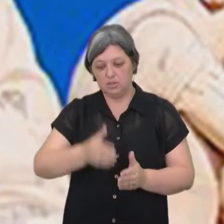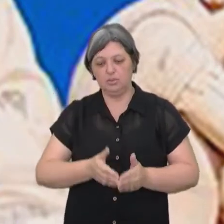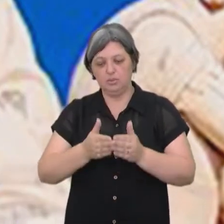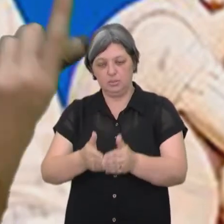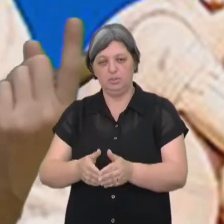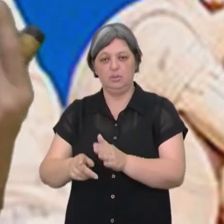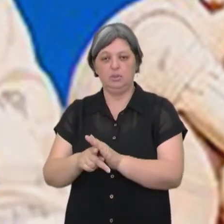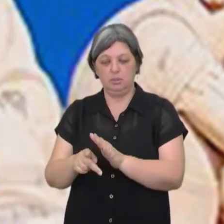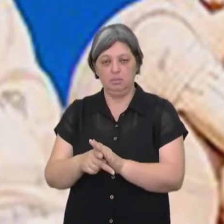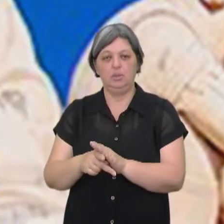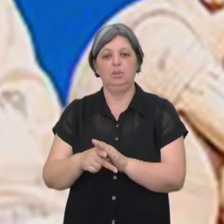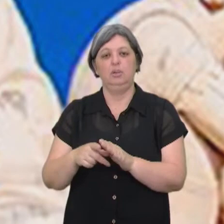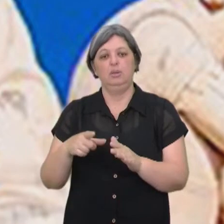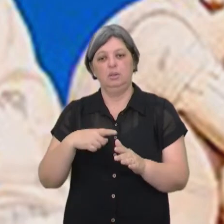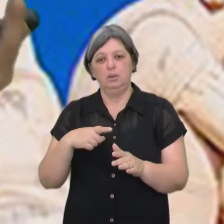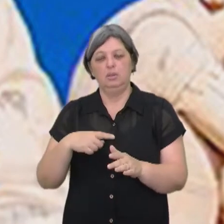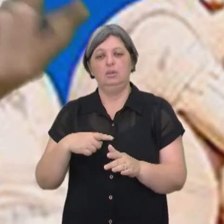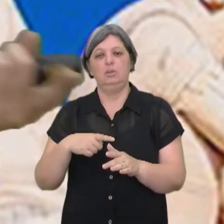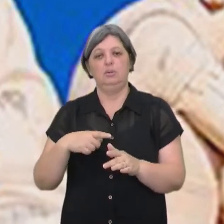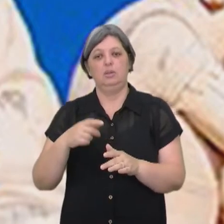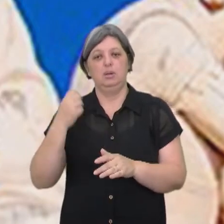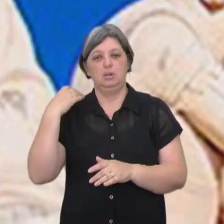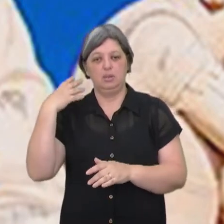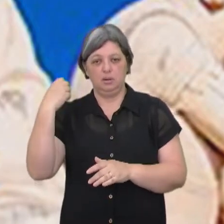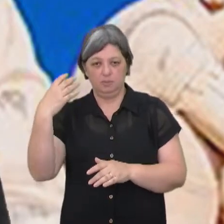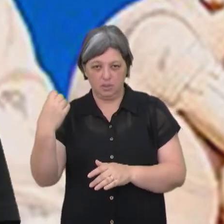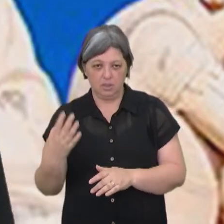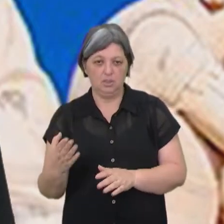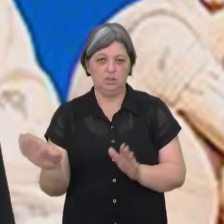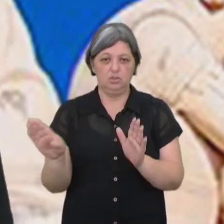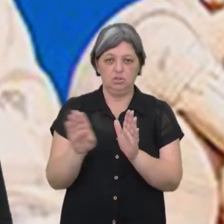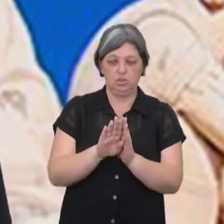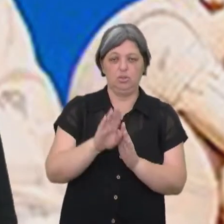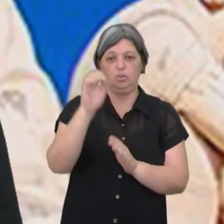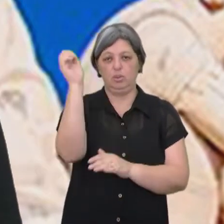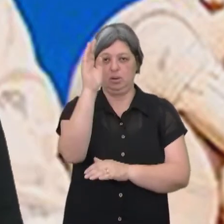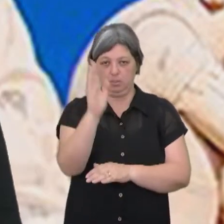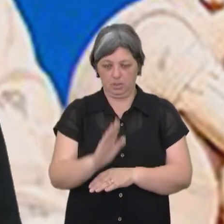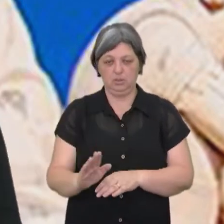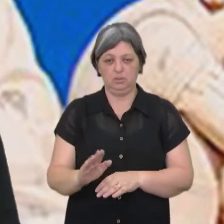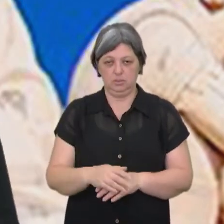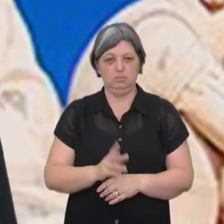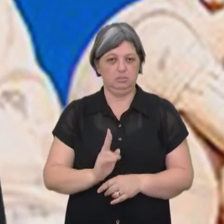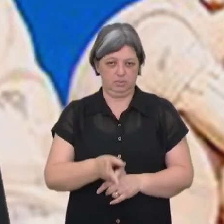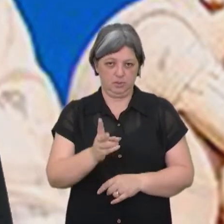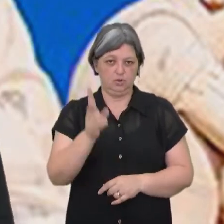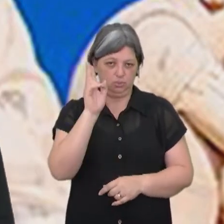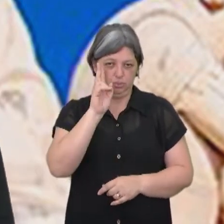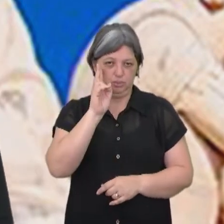Álvares Cabral na viagem que acabou chegando ao Brasil e por aí vai, né?